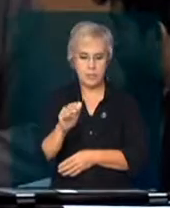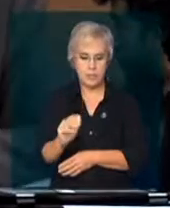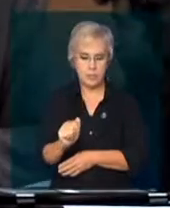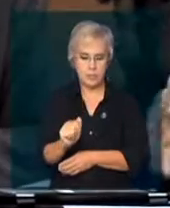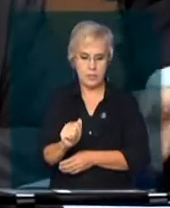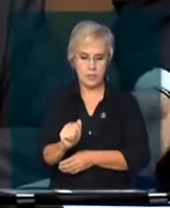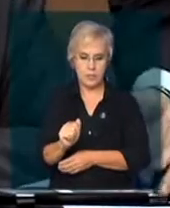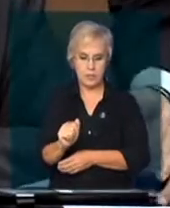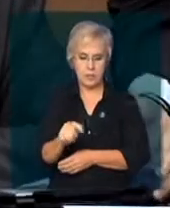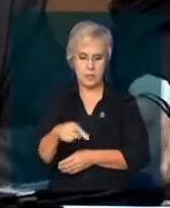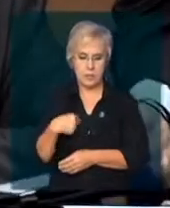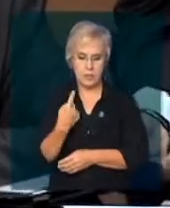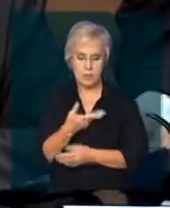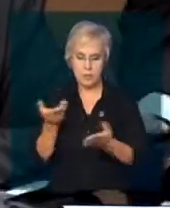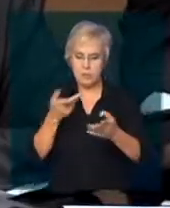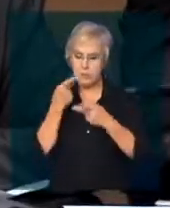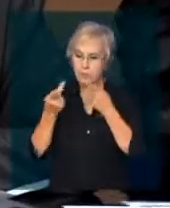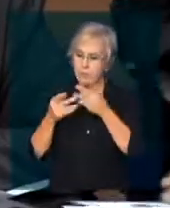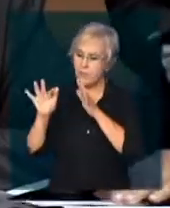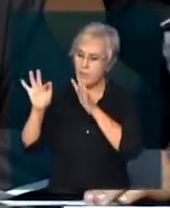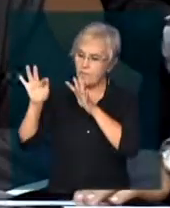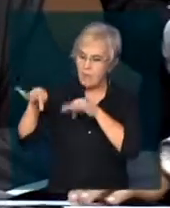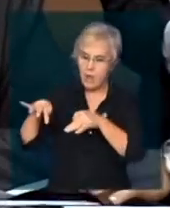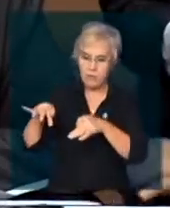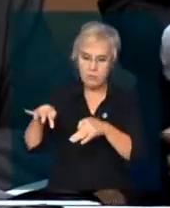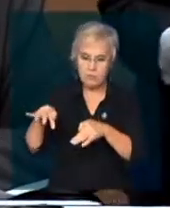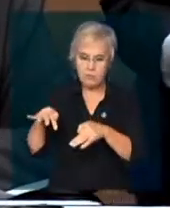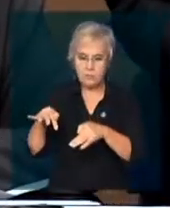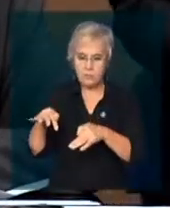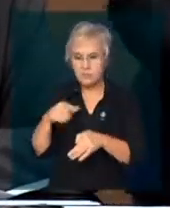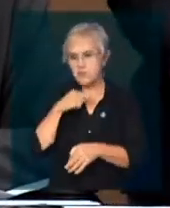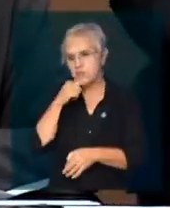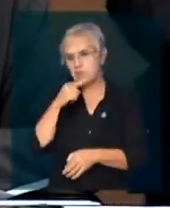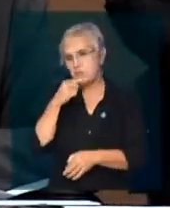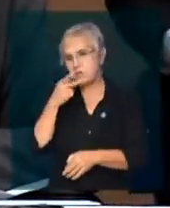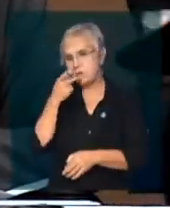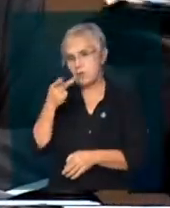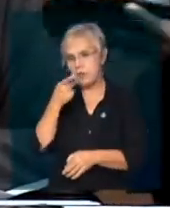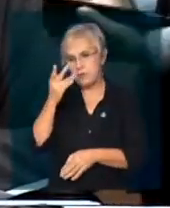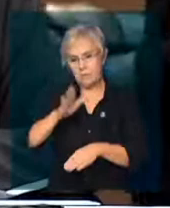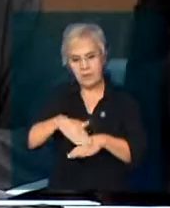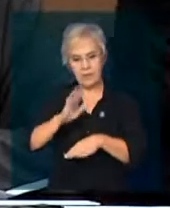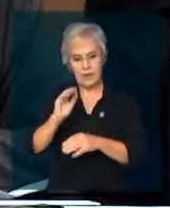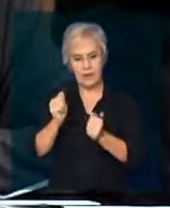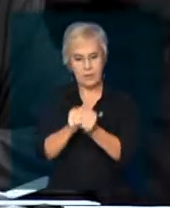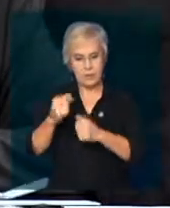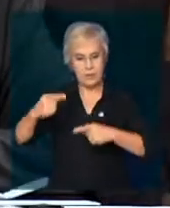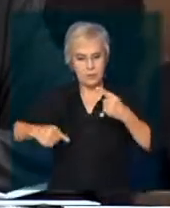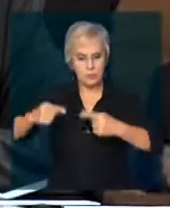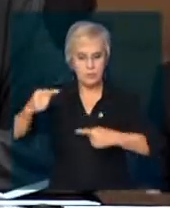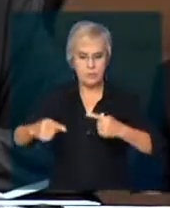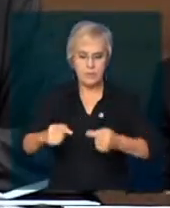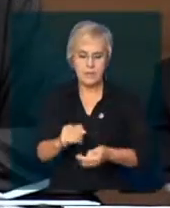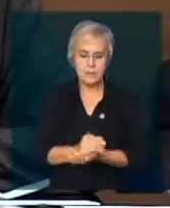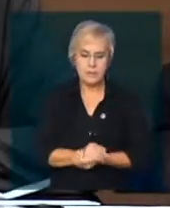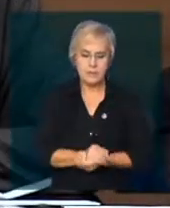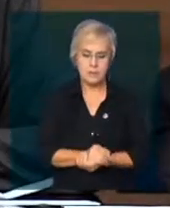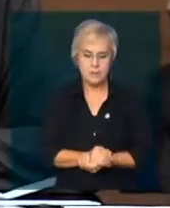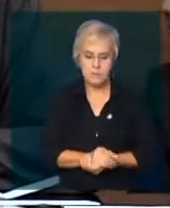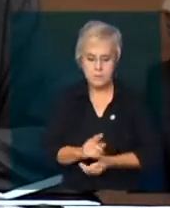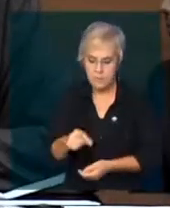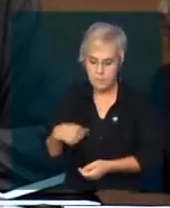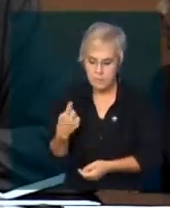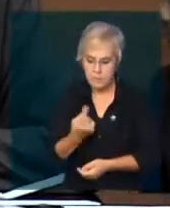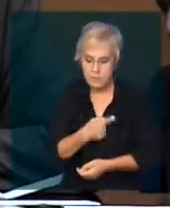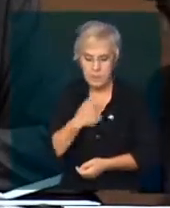Nós vamos partir para as considerações finais, não há inscrições demais para participação do debate. E nós